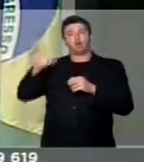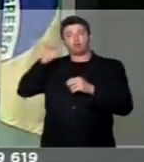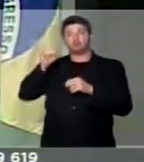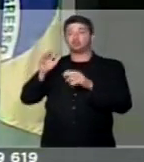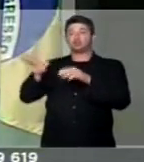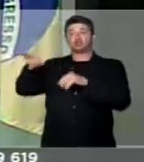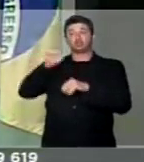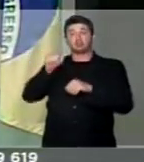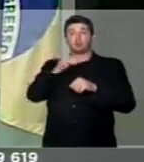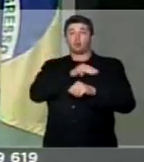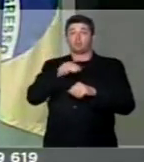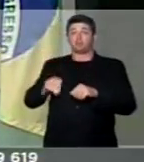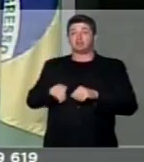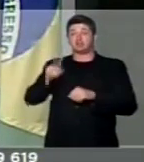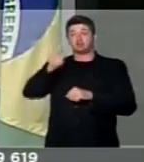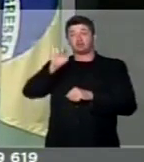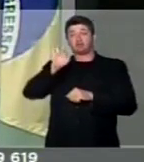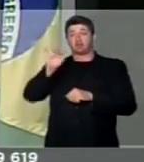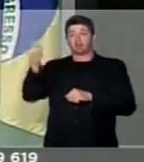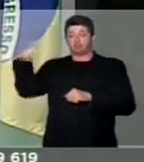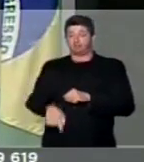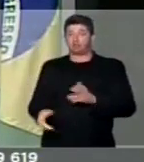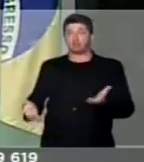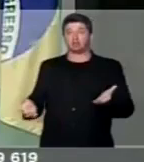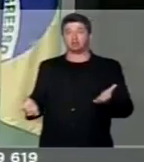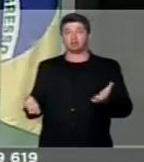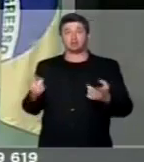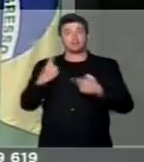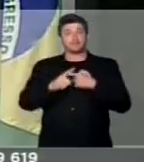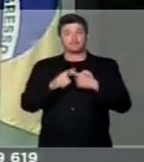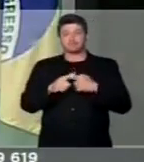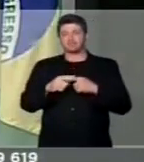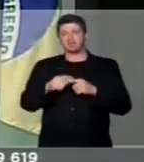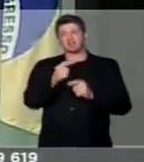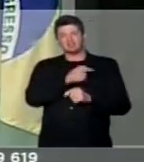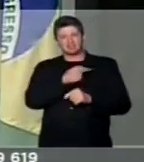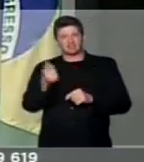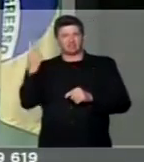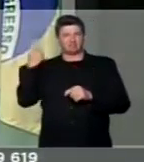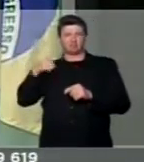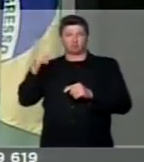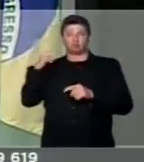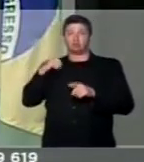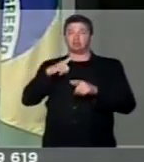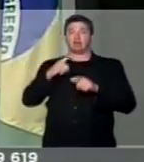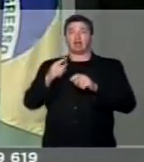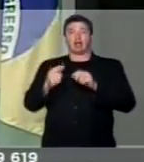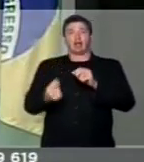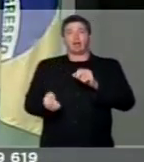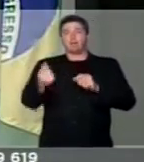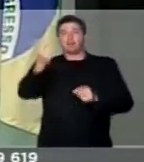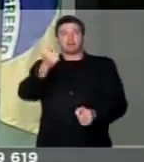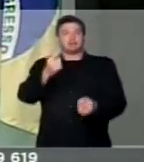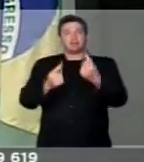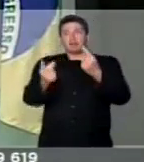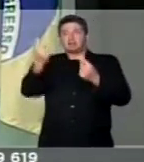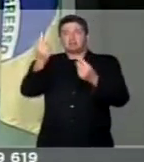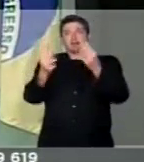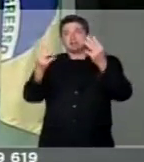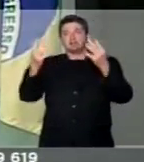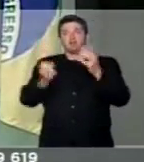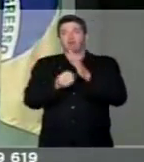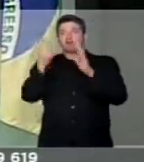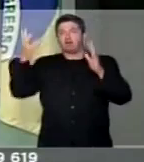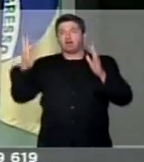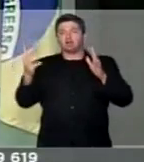das Relações Exteriores, Mauro Vieira. Até porque nos últimos dias tem pipocado declarações